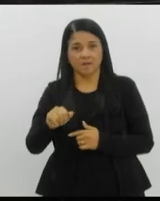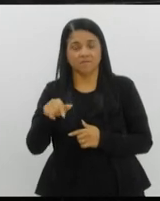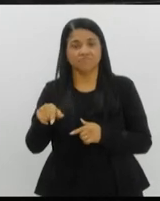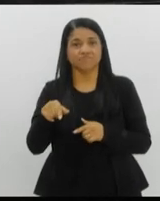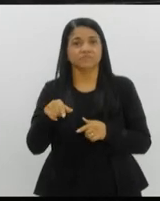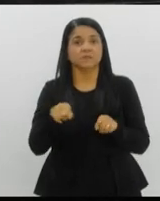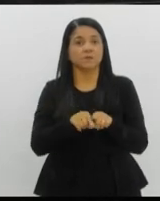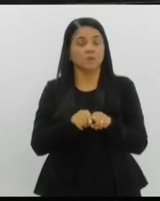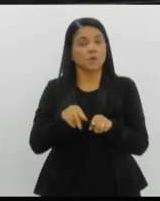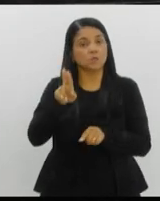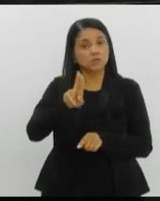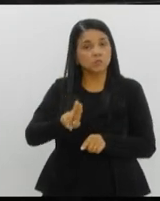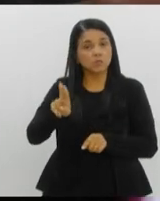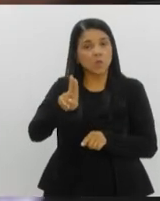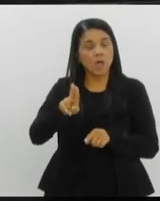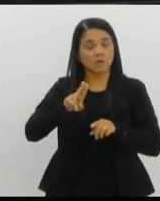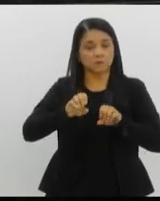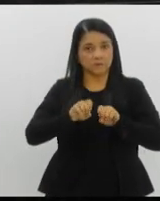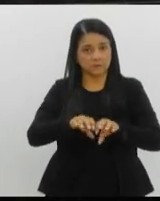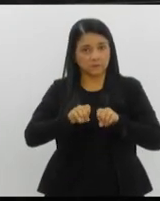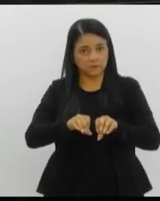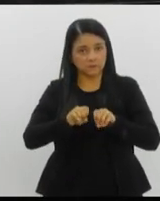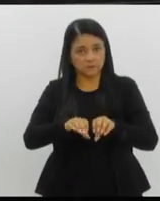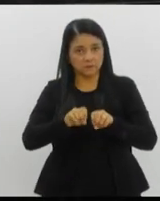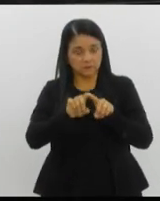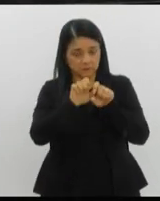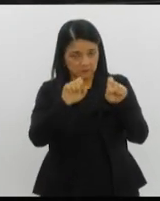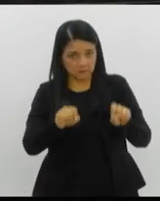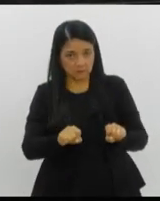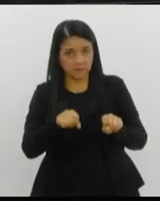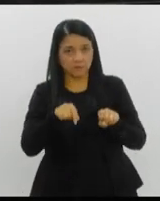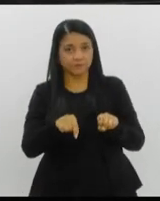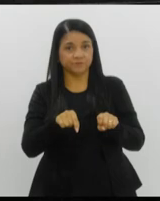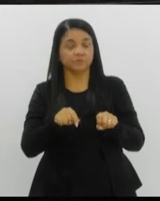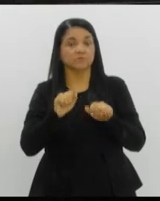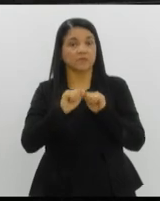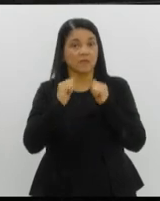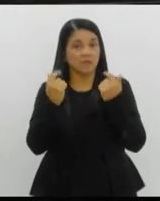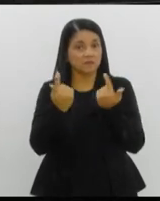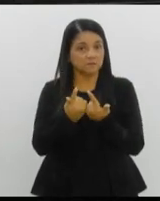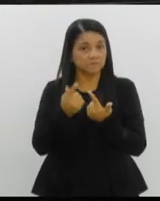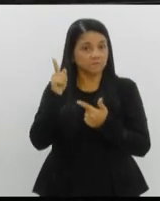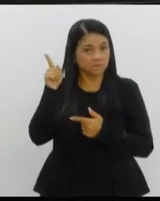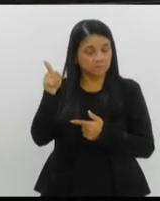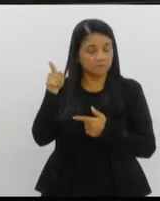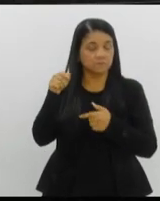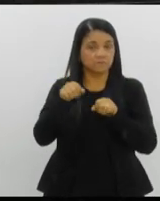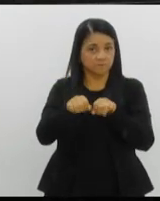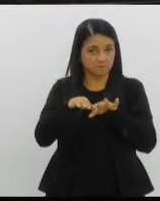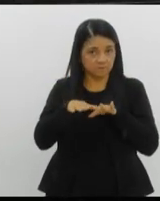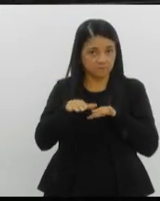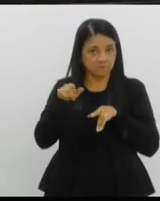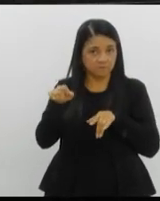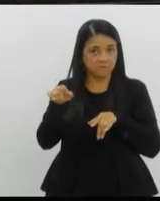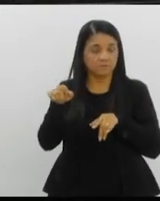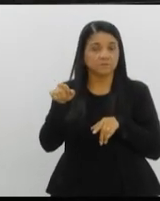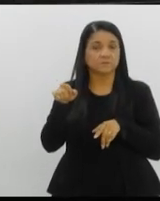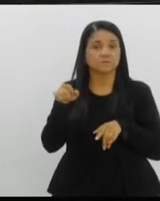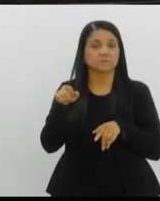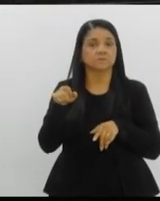e usuários do sistema de ensino, pois tramita na Assembleia Legislativa lá do Paraná uma proposta